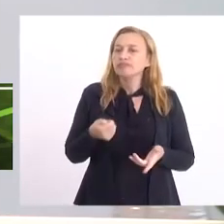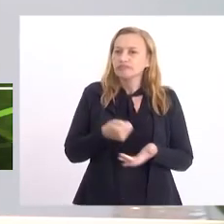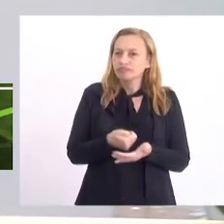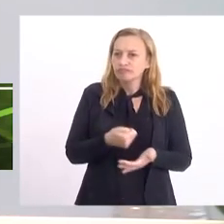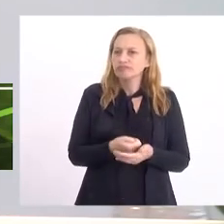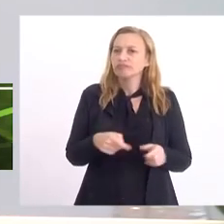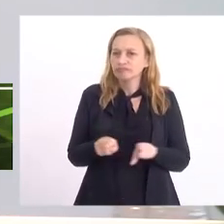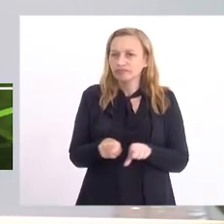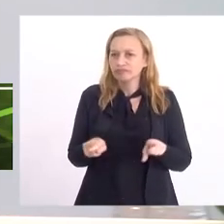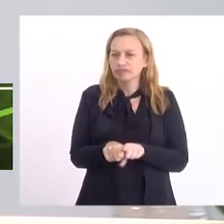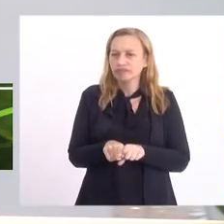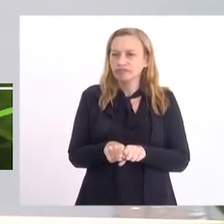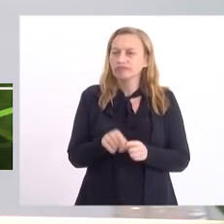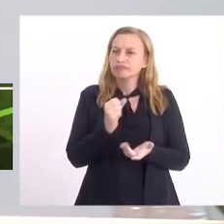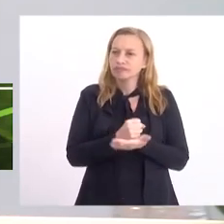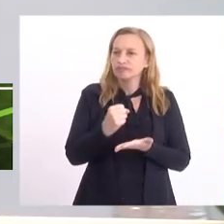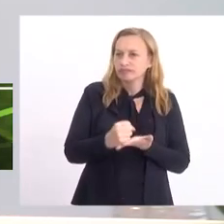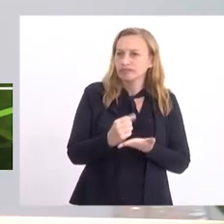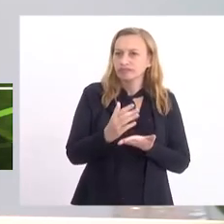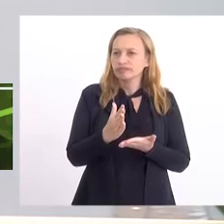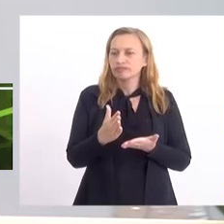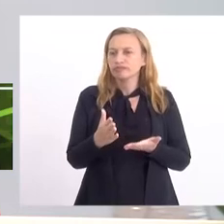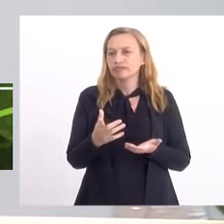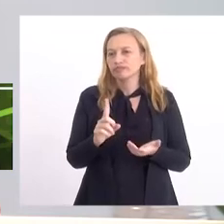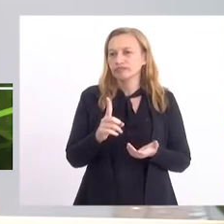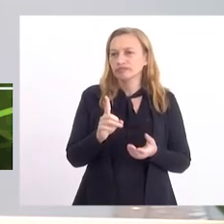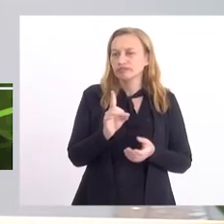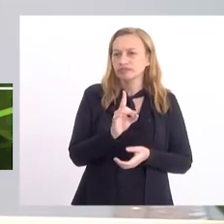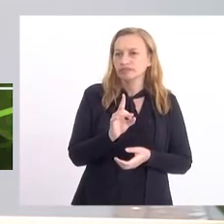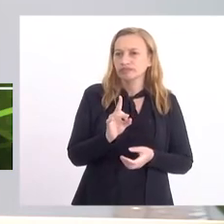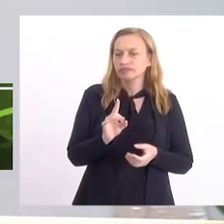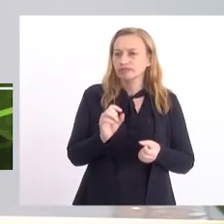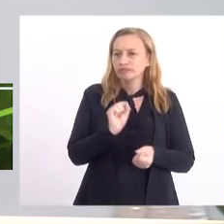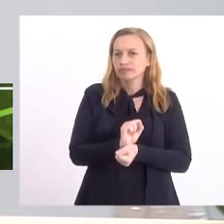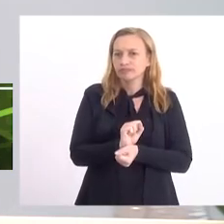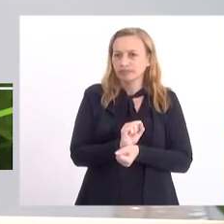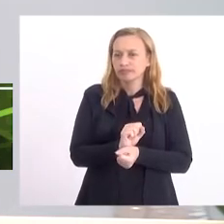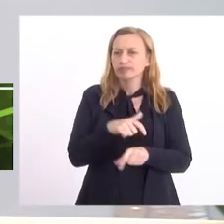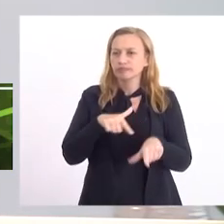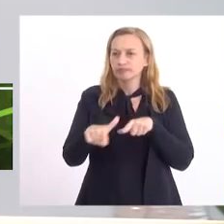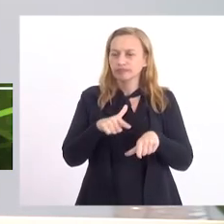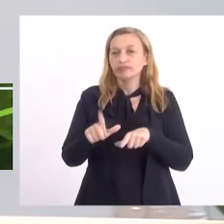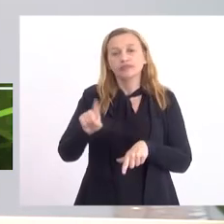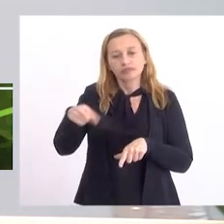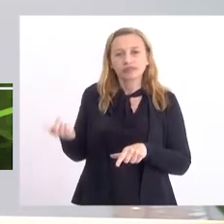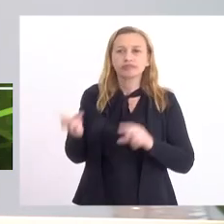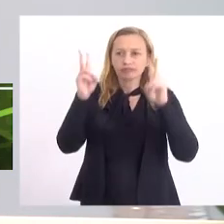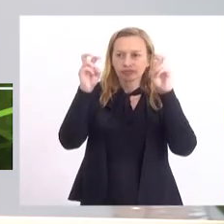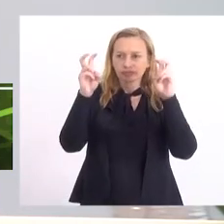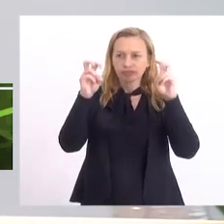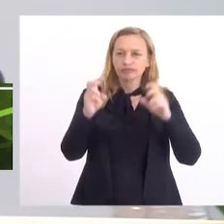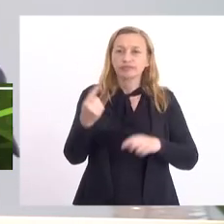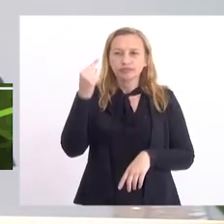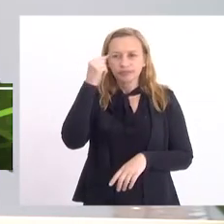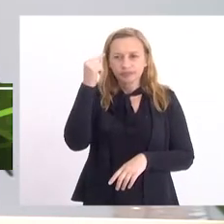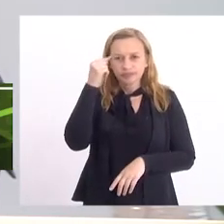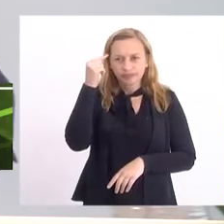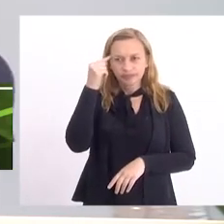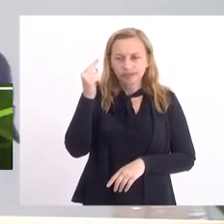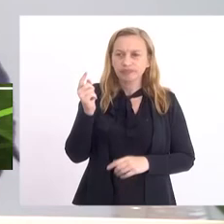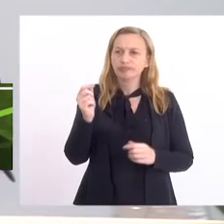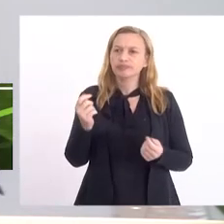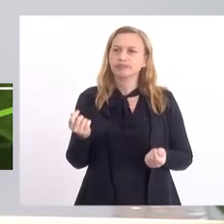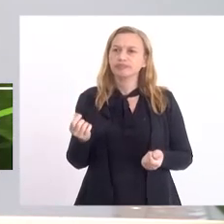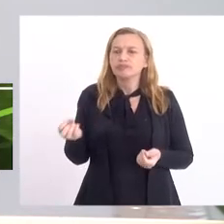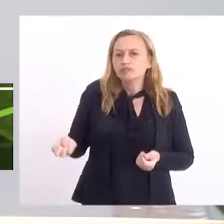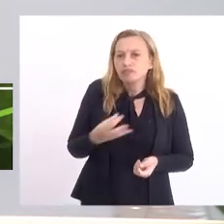também alguma contratação para não deixar o serviço, sim, parar. E a outra questão importante é até pensar na hipótese